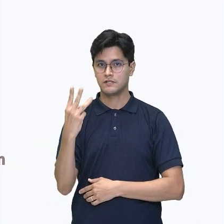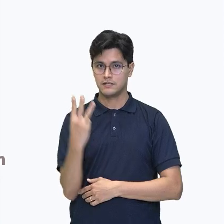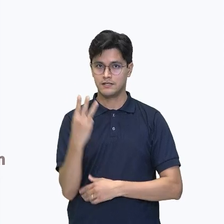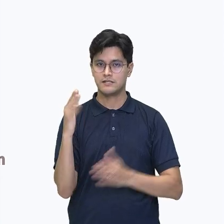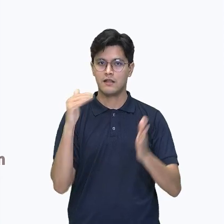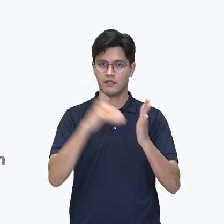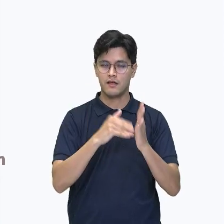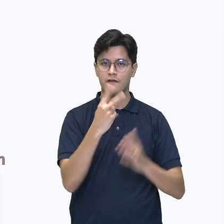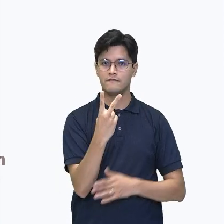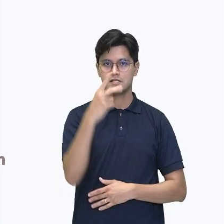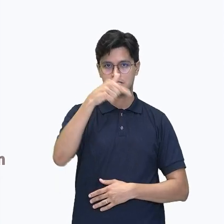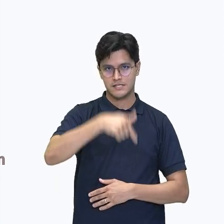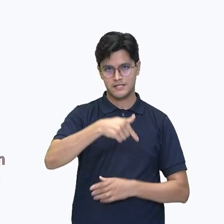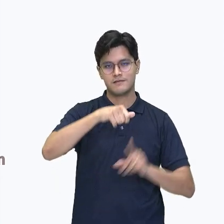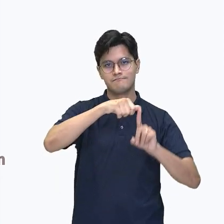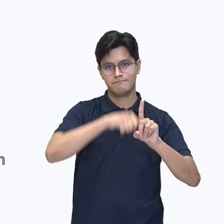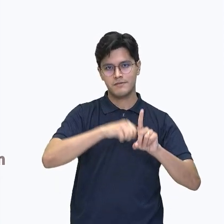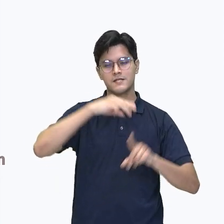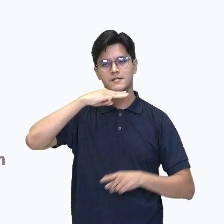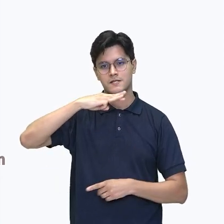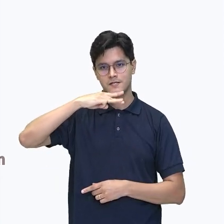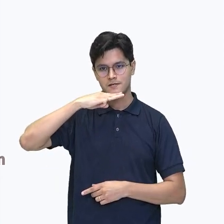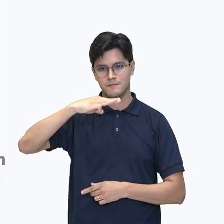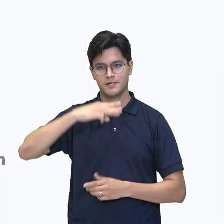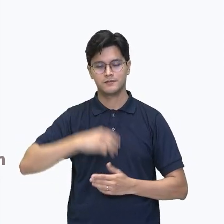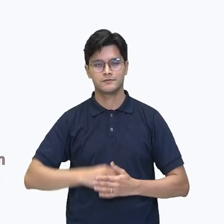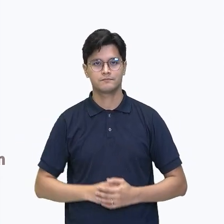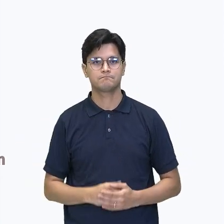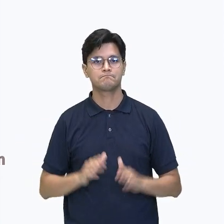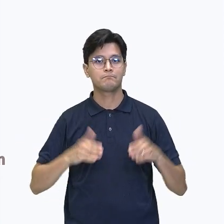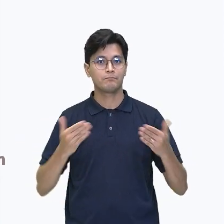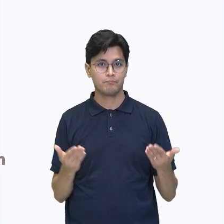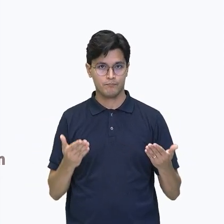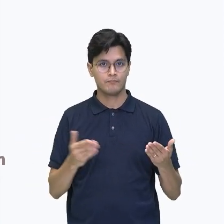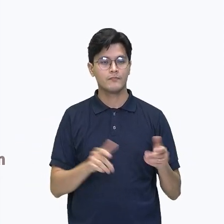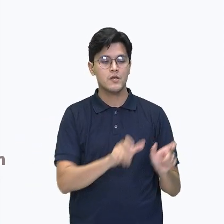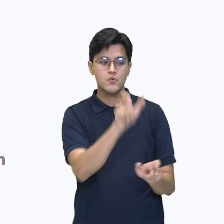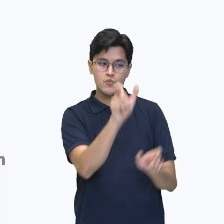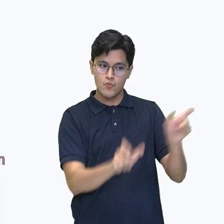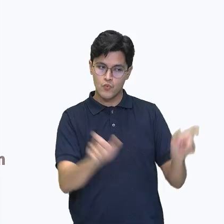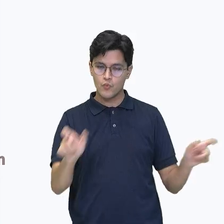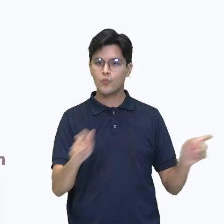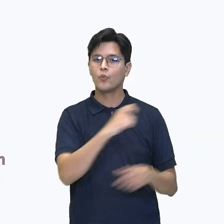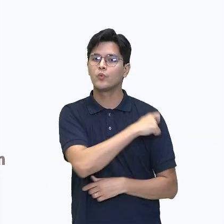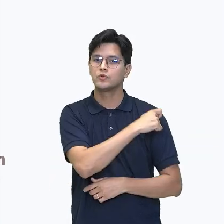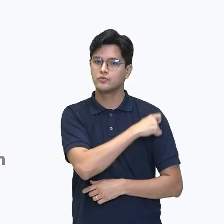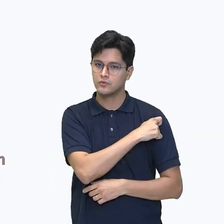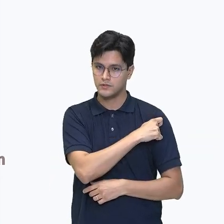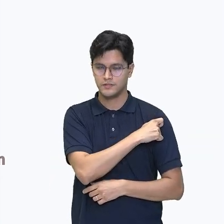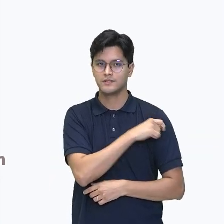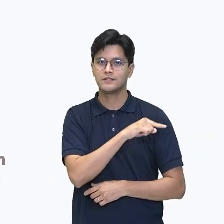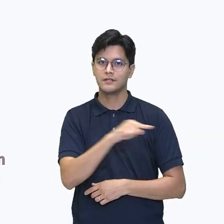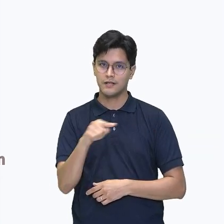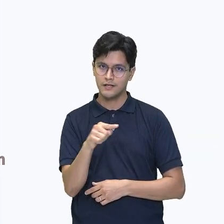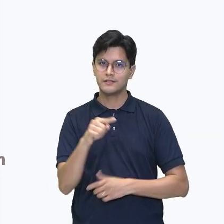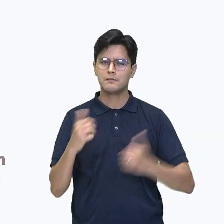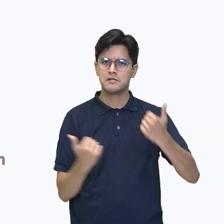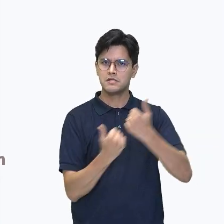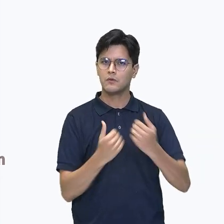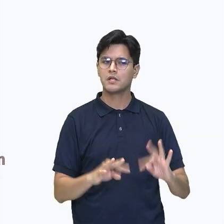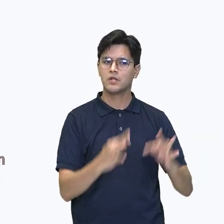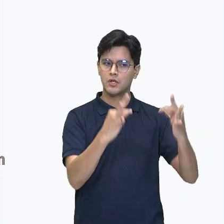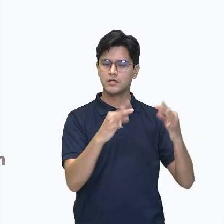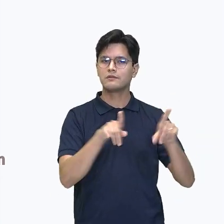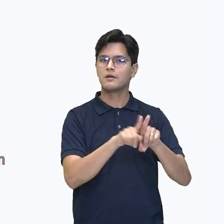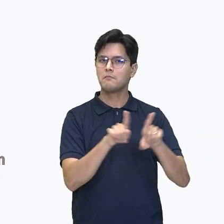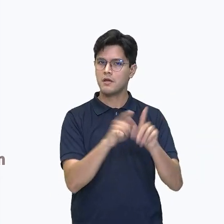de março. Então, professores, o estudante da mediação tecnológica, ele também tem que participar desse momento, né? Para que o